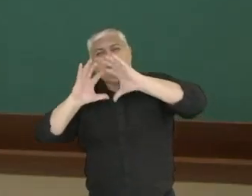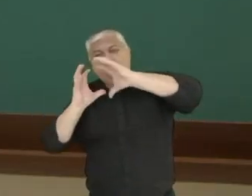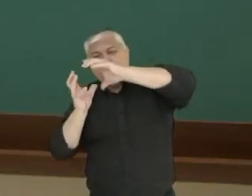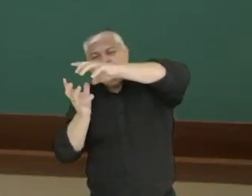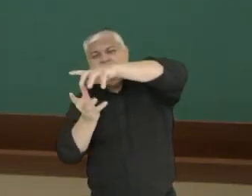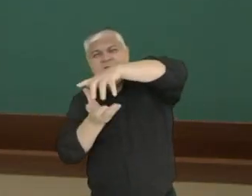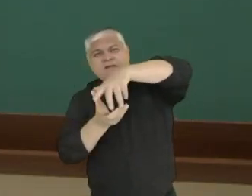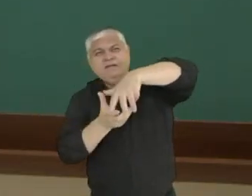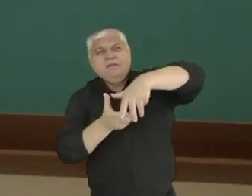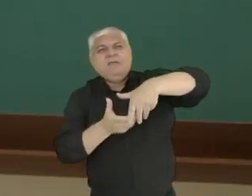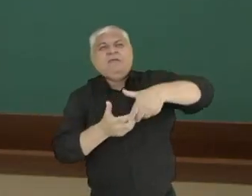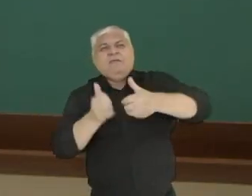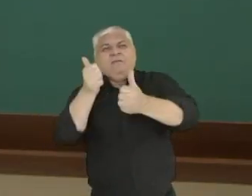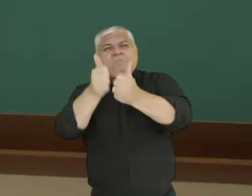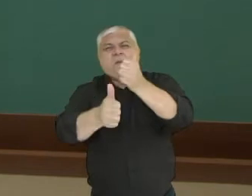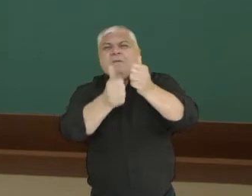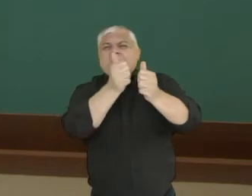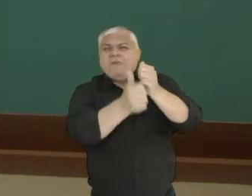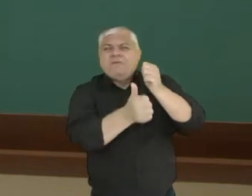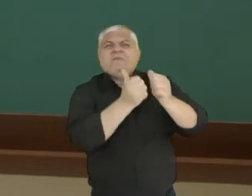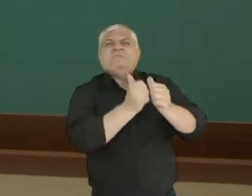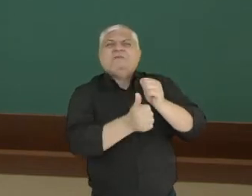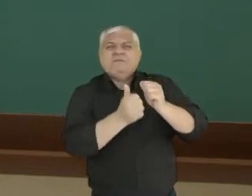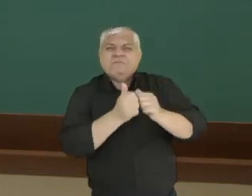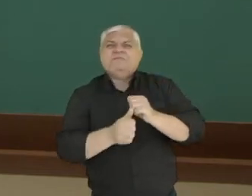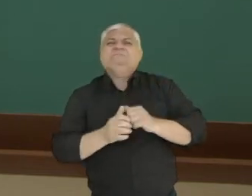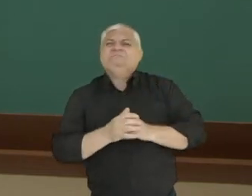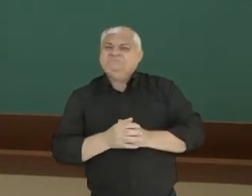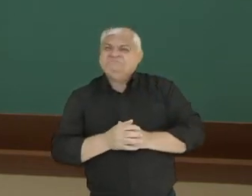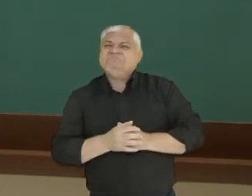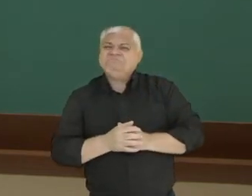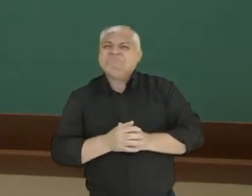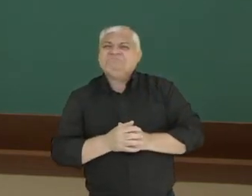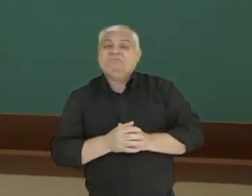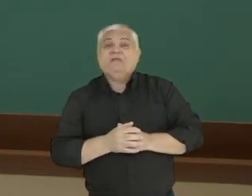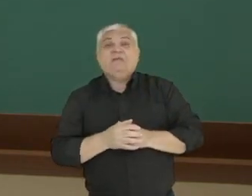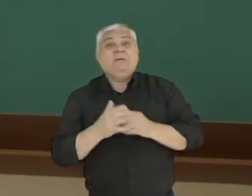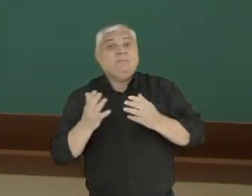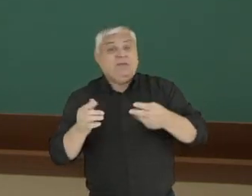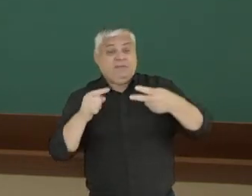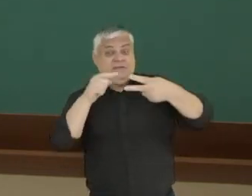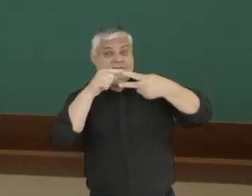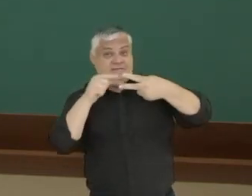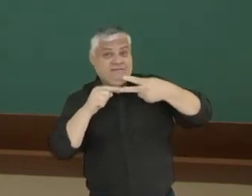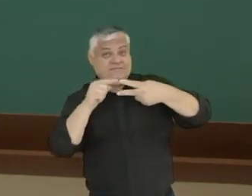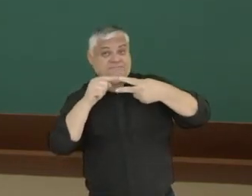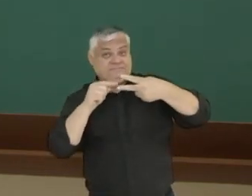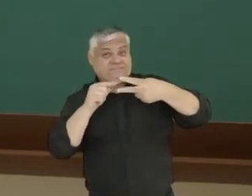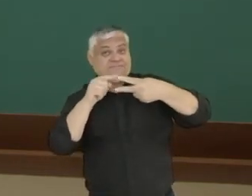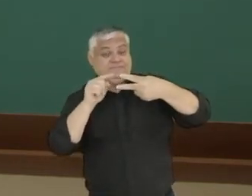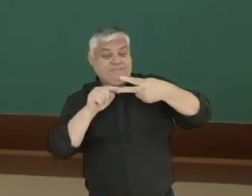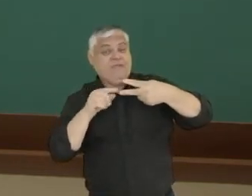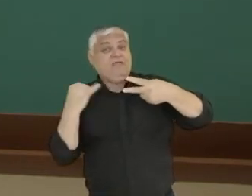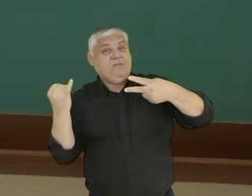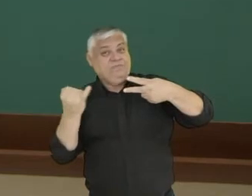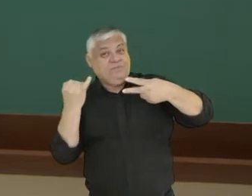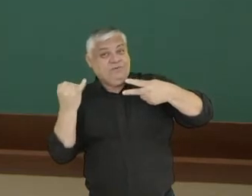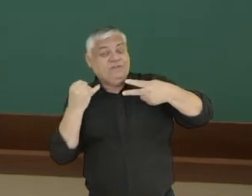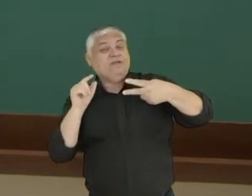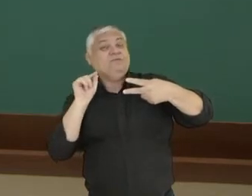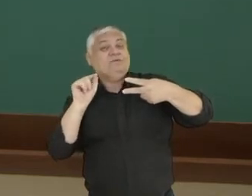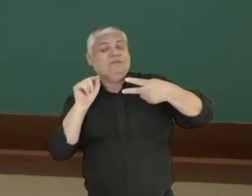comprometeram a obtenção de imagens mais precisas. Porém, nesse caso aqui, é de fundamental